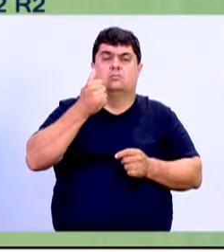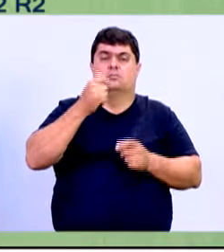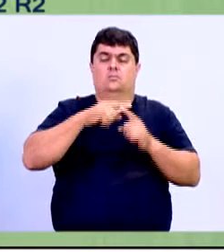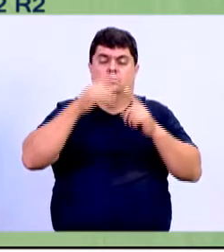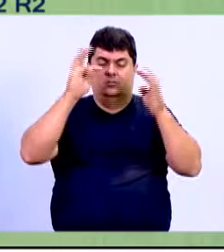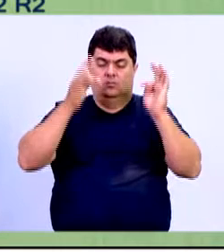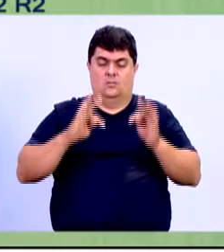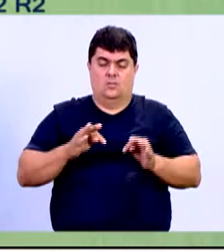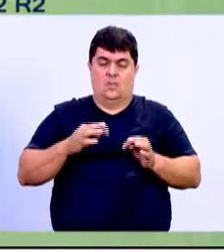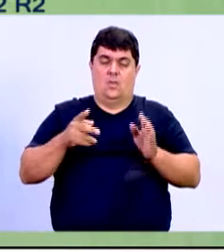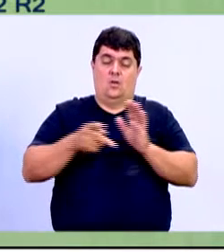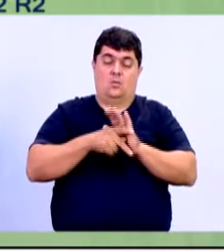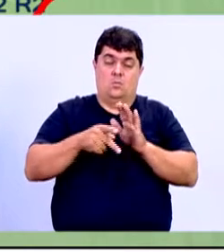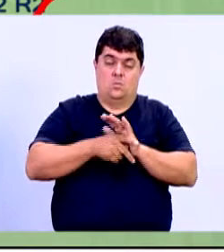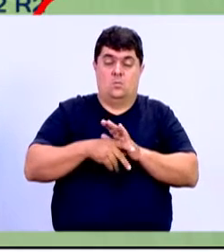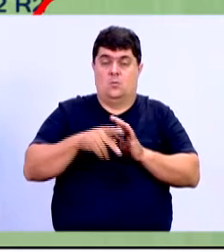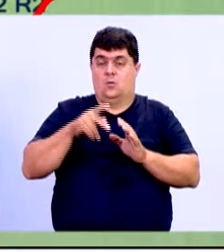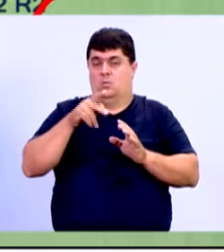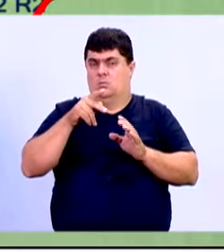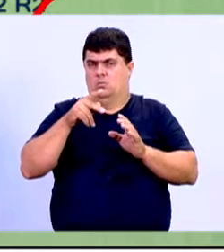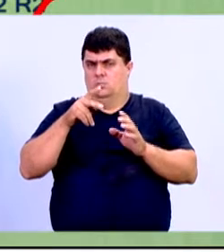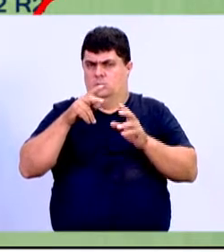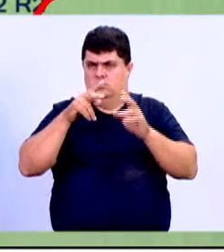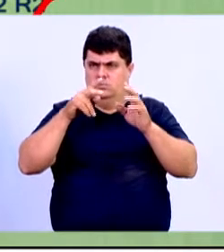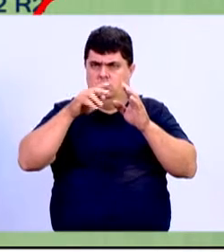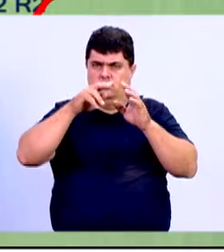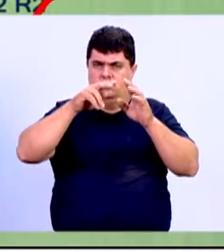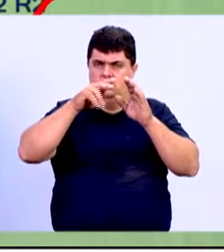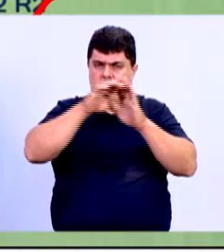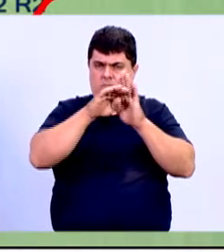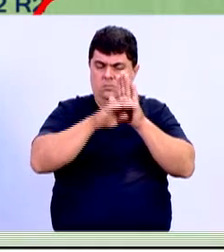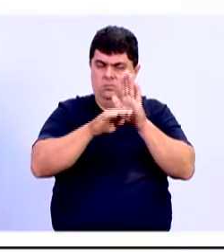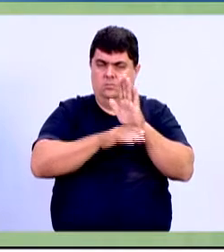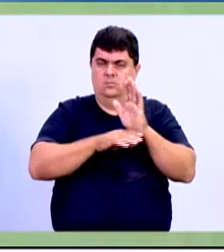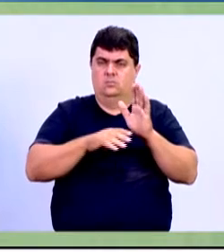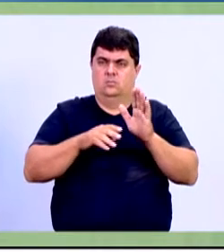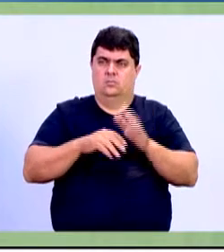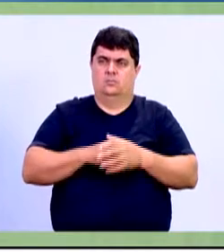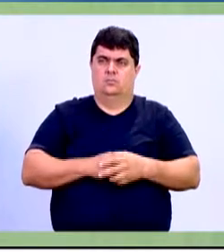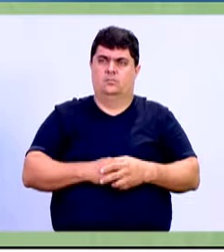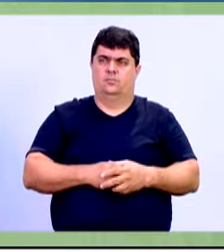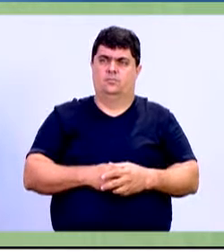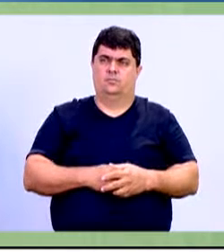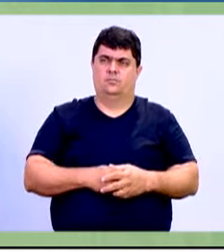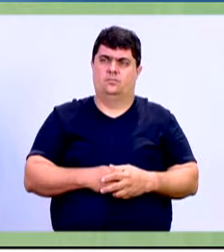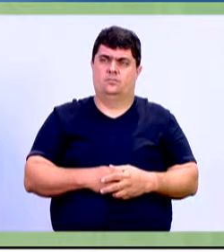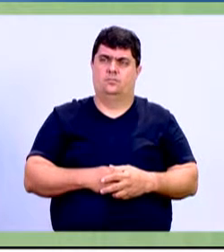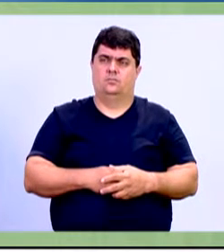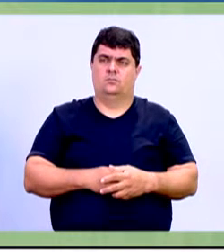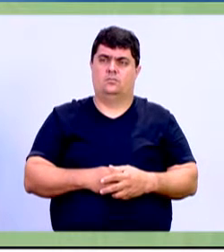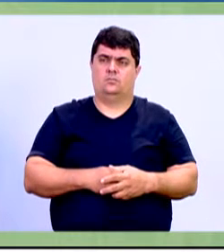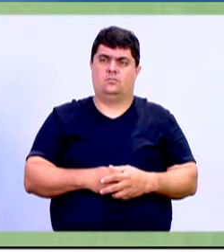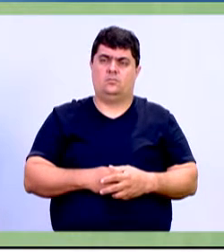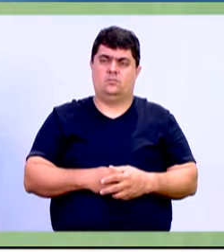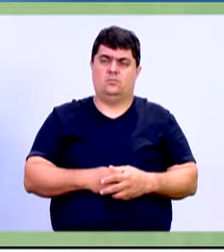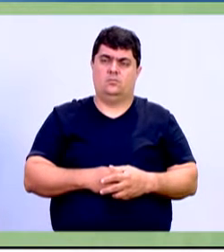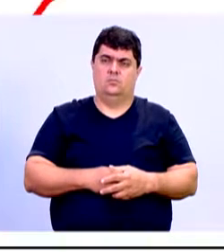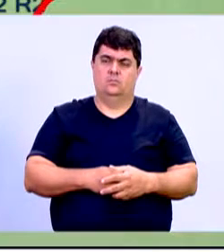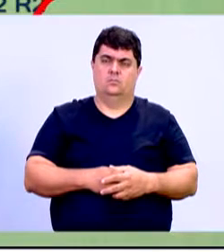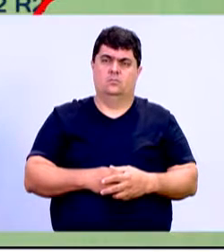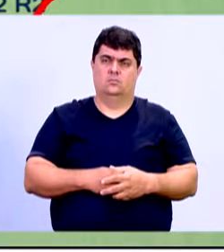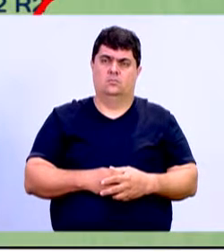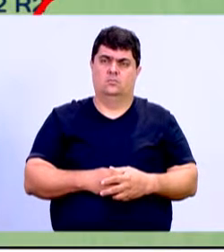tecnologia para o serviço ou aplicação que esteja trabalhando, desenvolvendo. Tá? Possuímos também, além